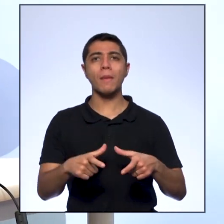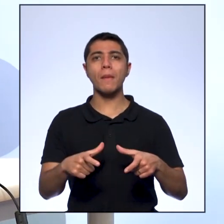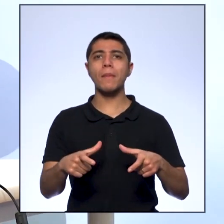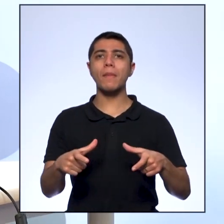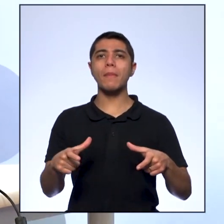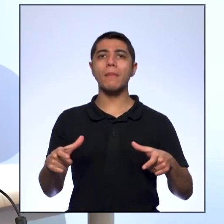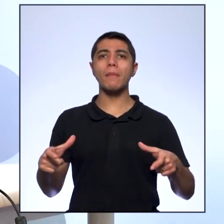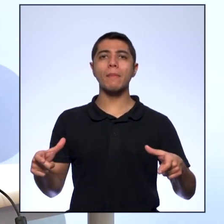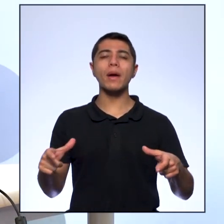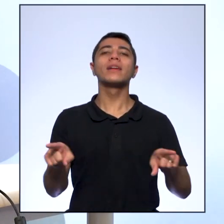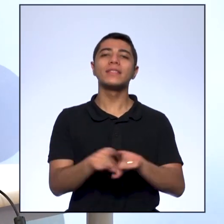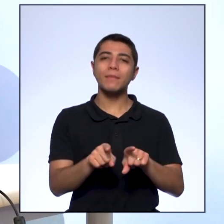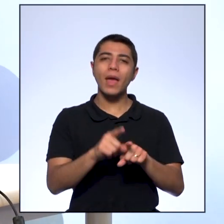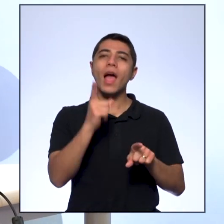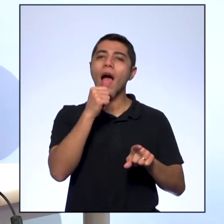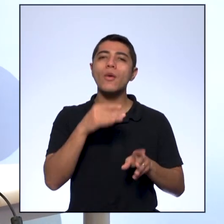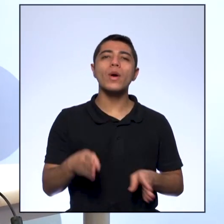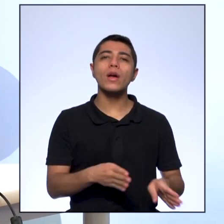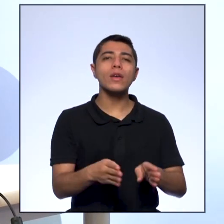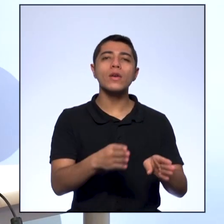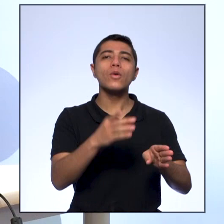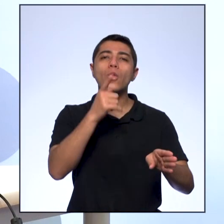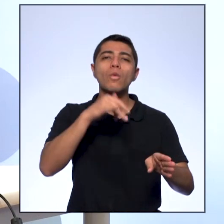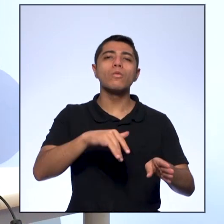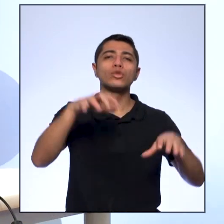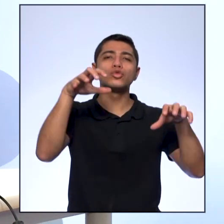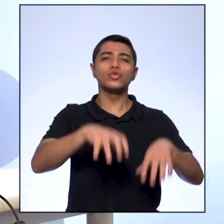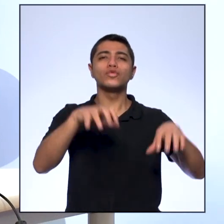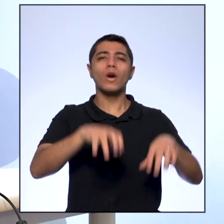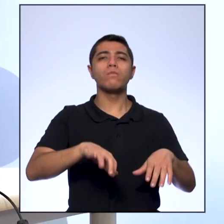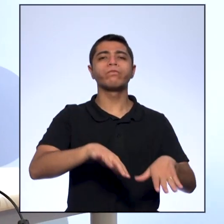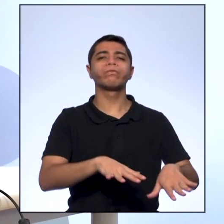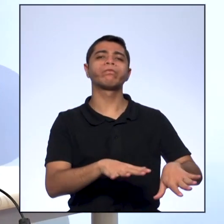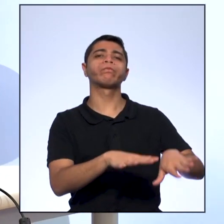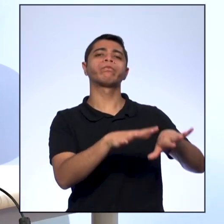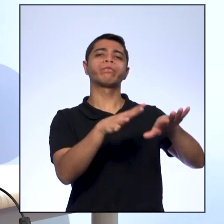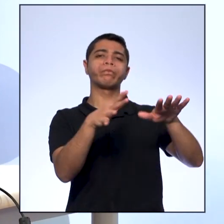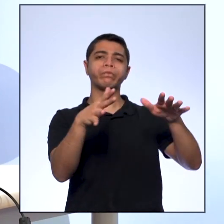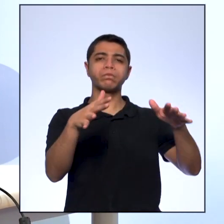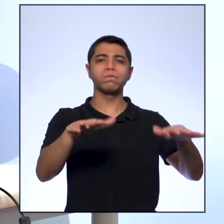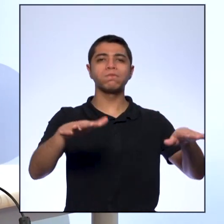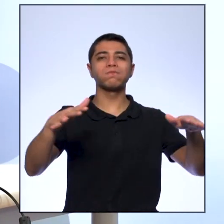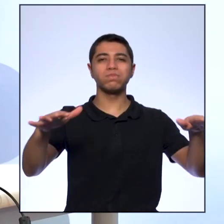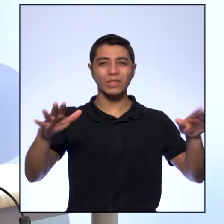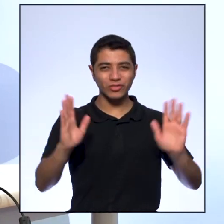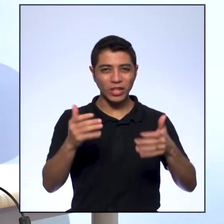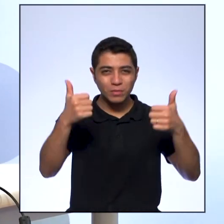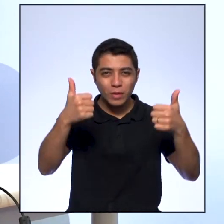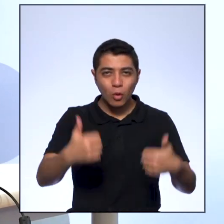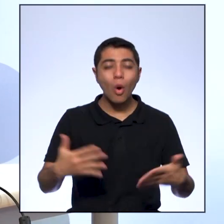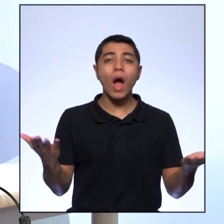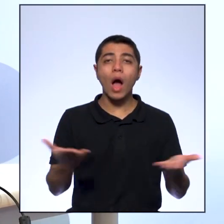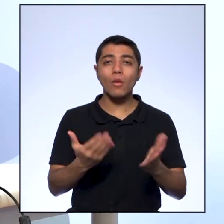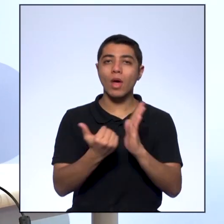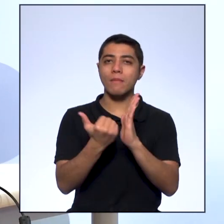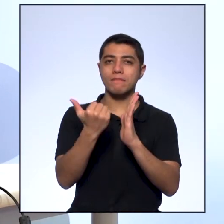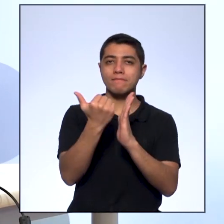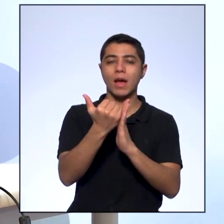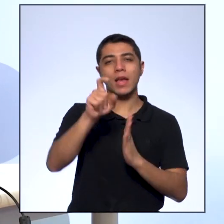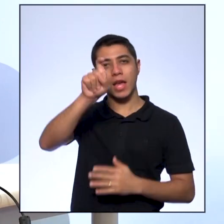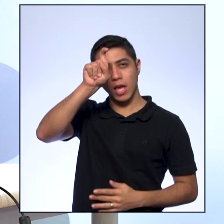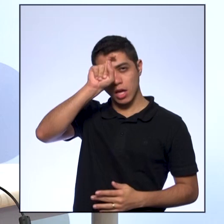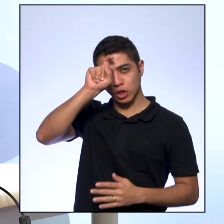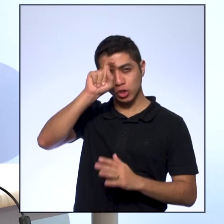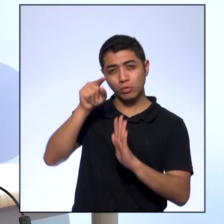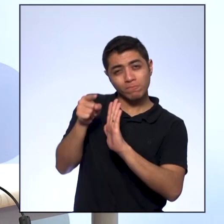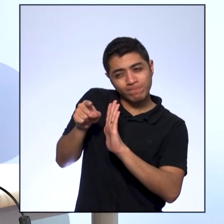agora a gente vai olhar o Egito com um pouquinho mais de profundidade. Então, para isso, a gente vai retomar alguns aspectos,